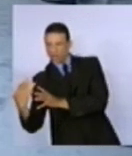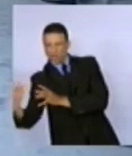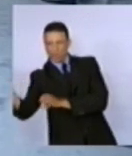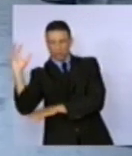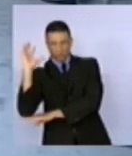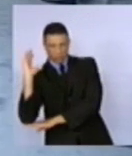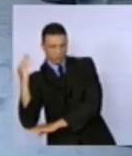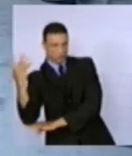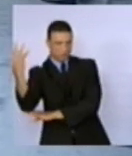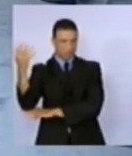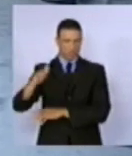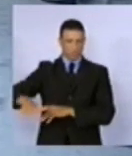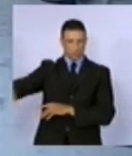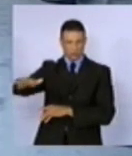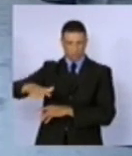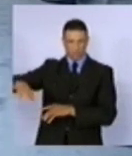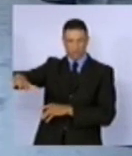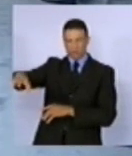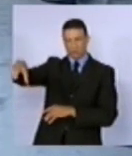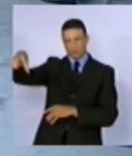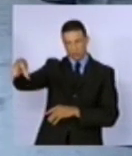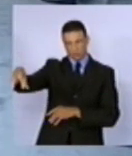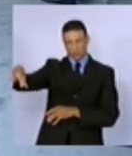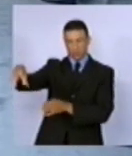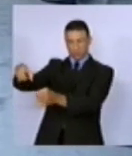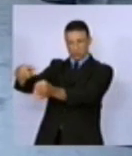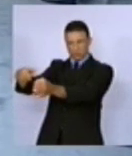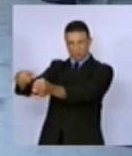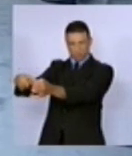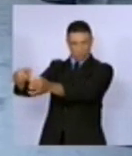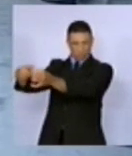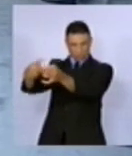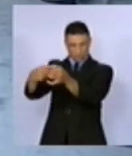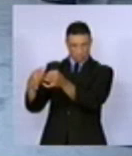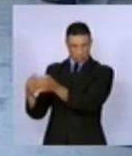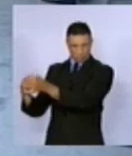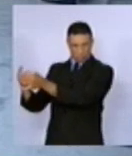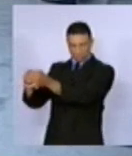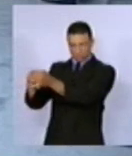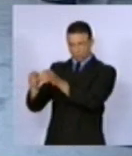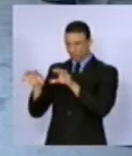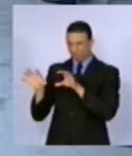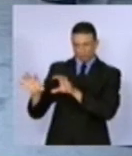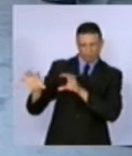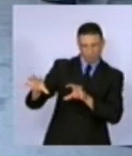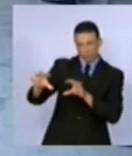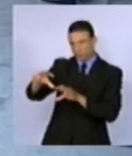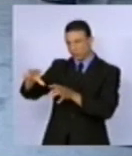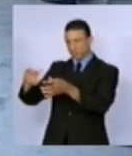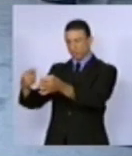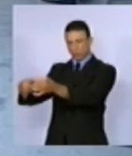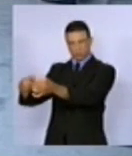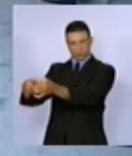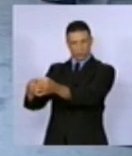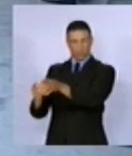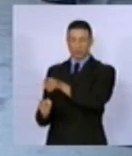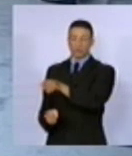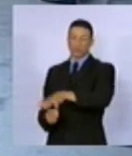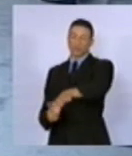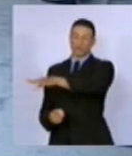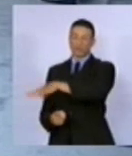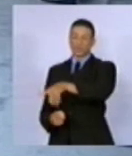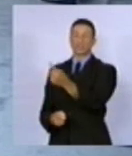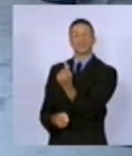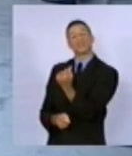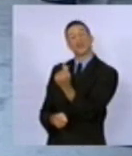salientar que nessas regiões as cidades que sofrem a influência desses empreendimentos dependem muito de sua arrecadação